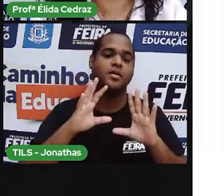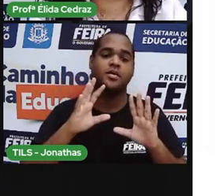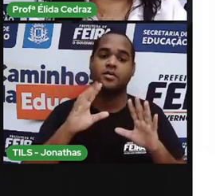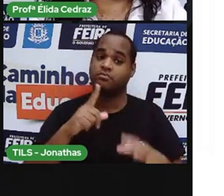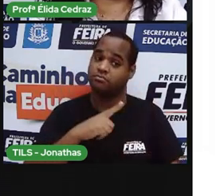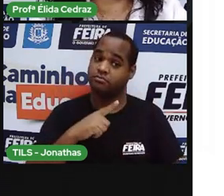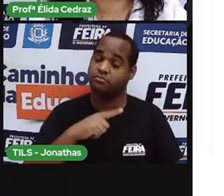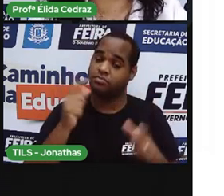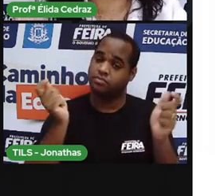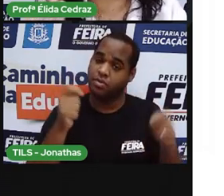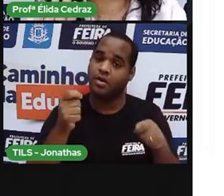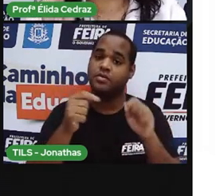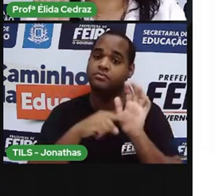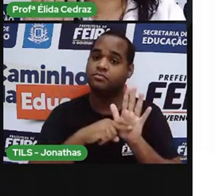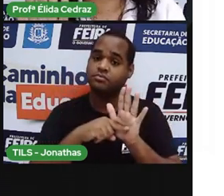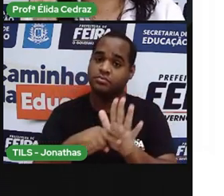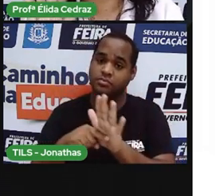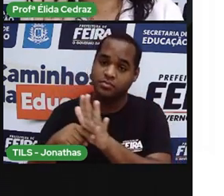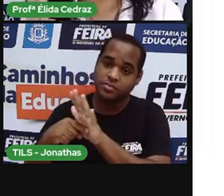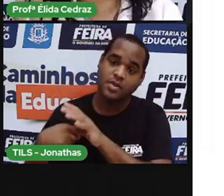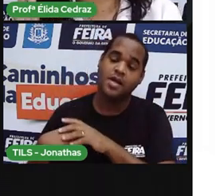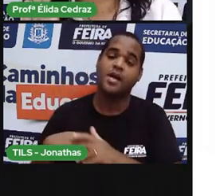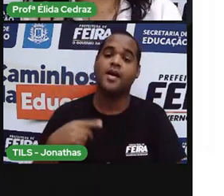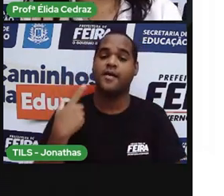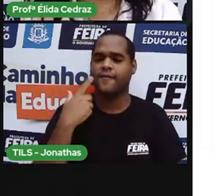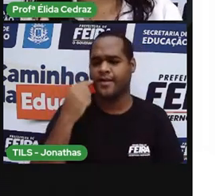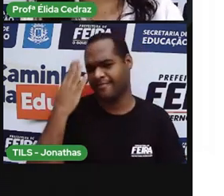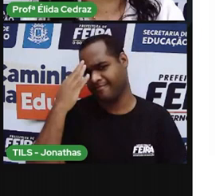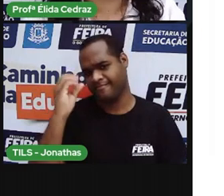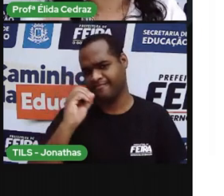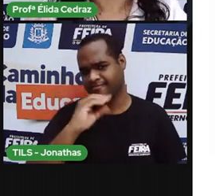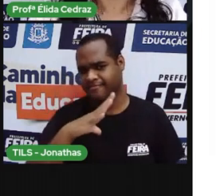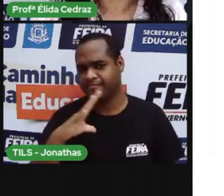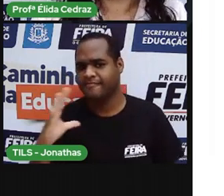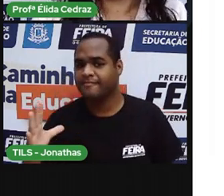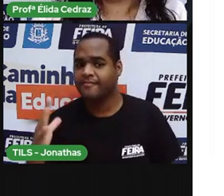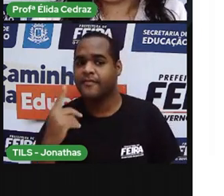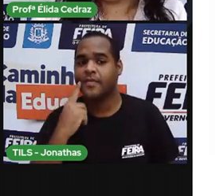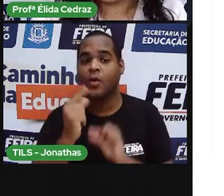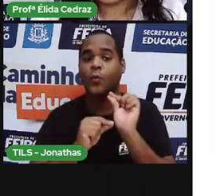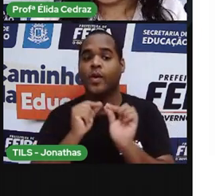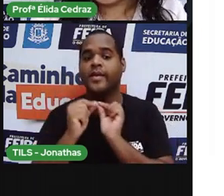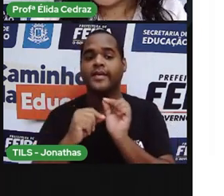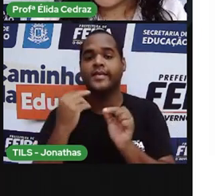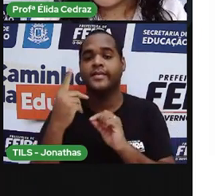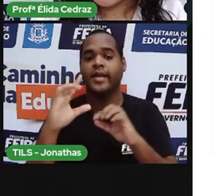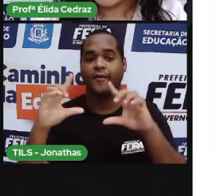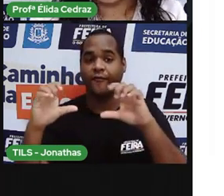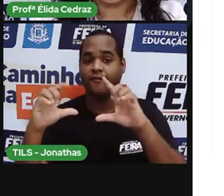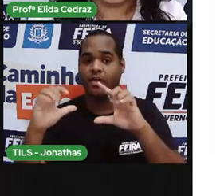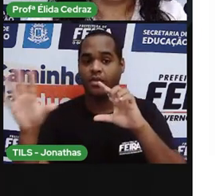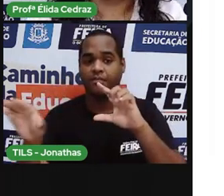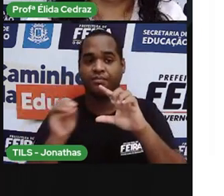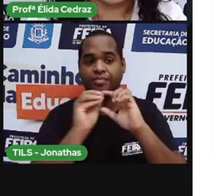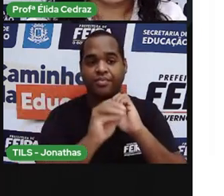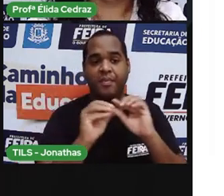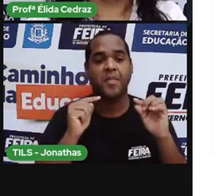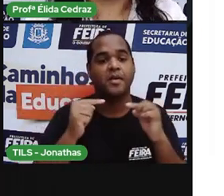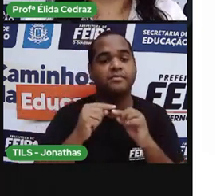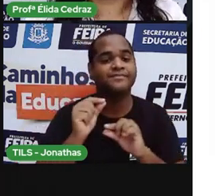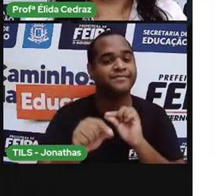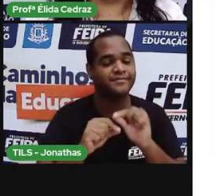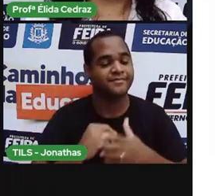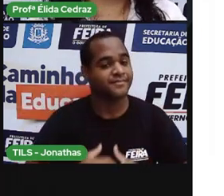imagem ajuda. Você já pode entender mais ou menos o que a frase está dizendo.